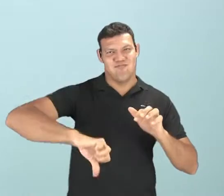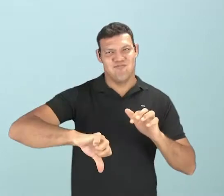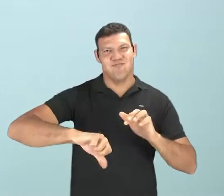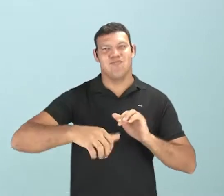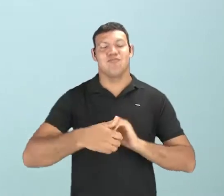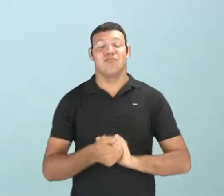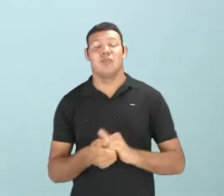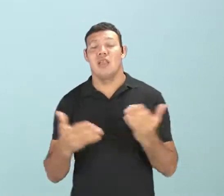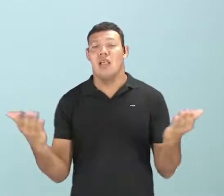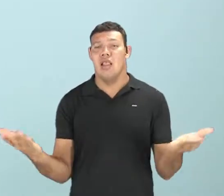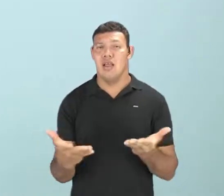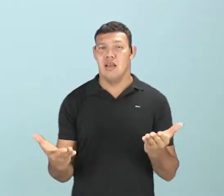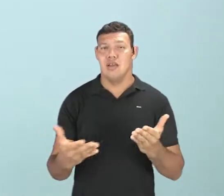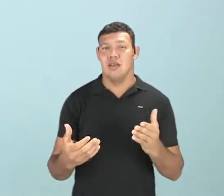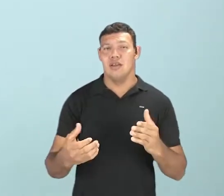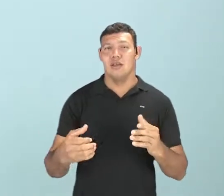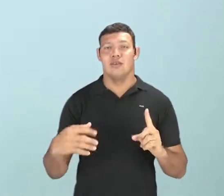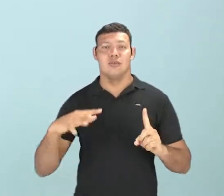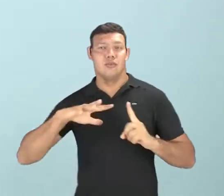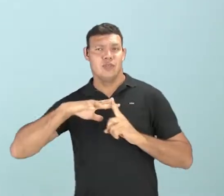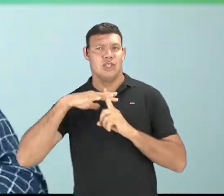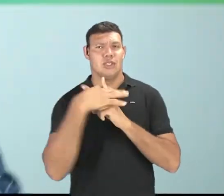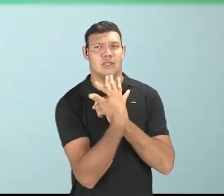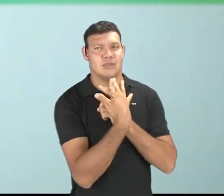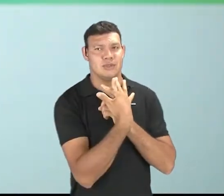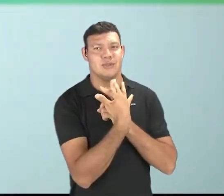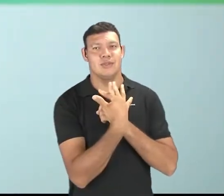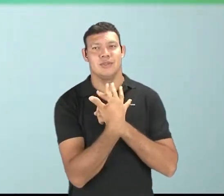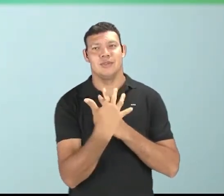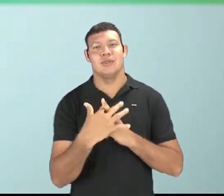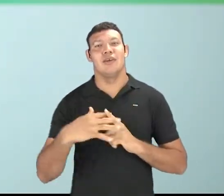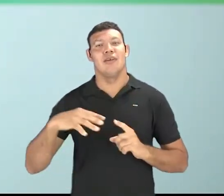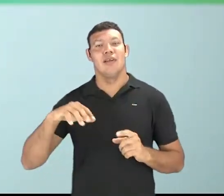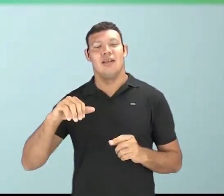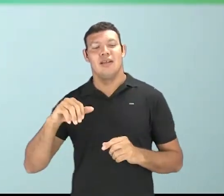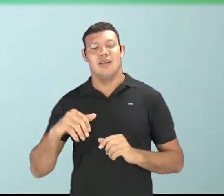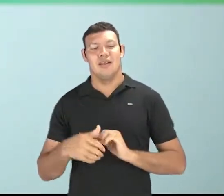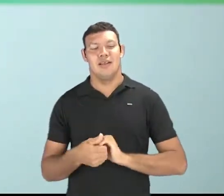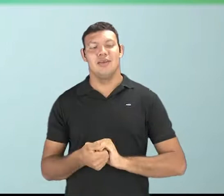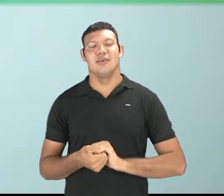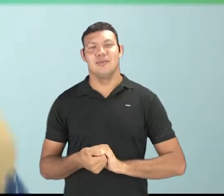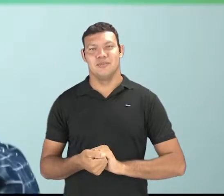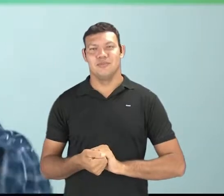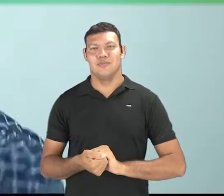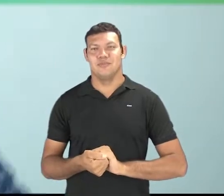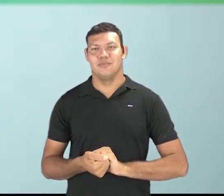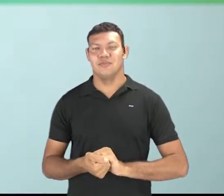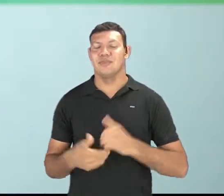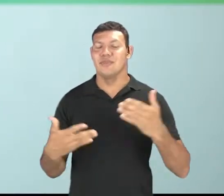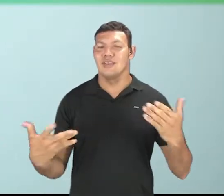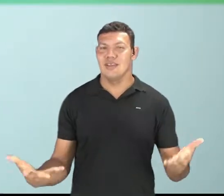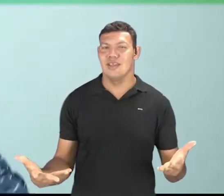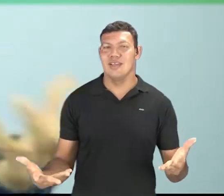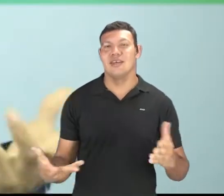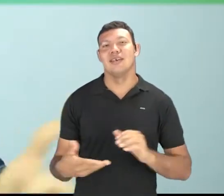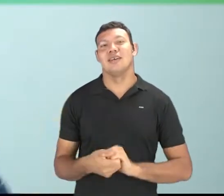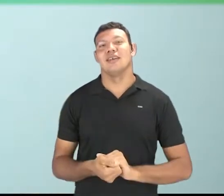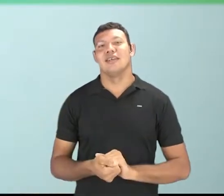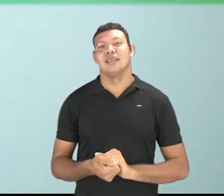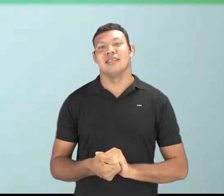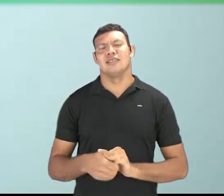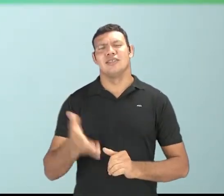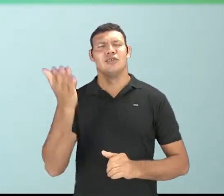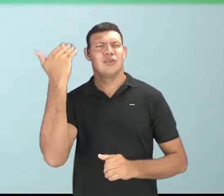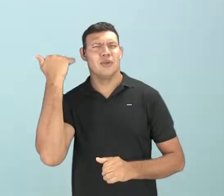realmente o socialismo em crise, justamente porque vai ocorrer mudanças impactantes dentro da União Soviética, dentro da antiga